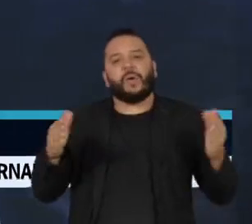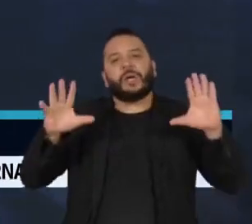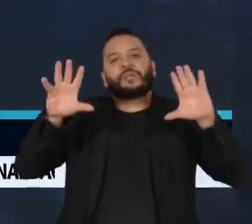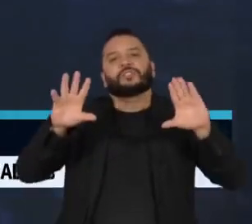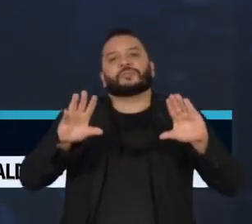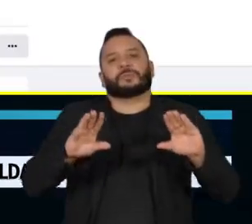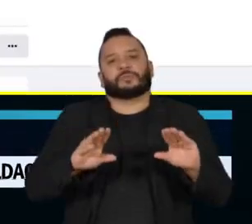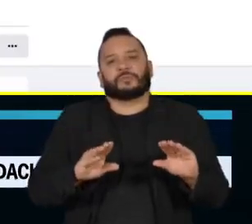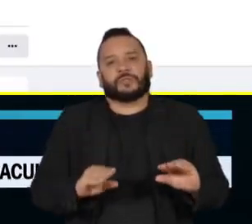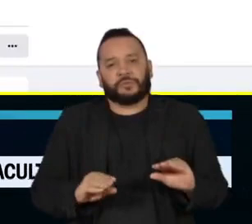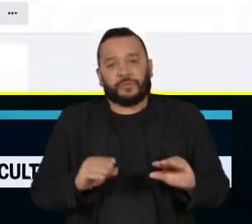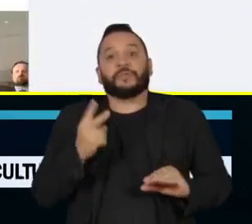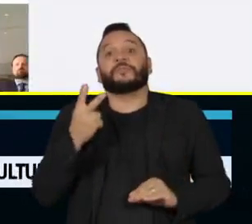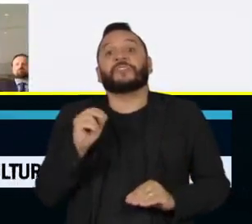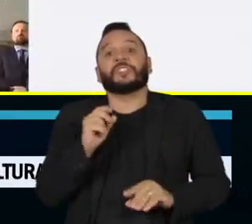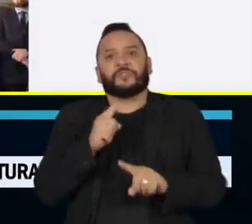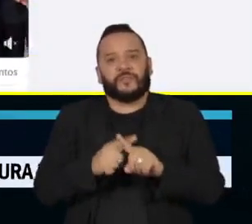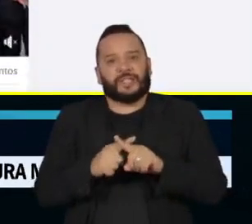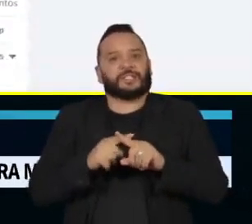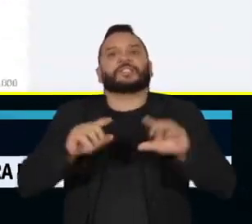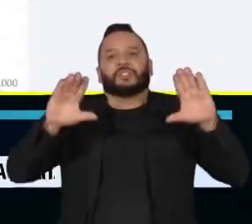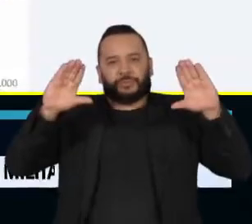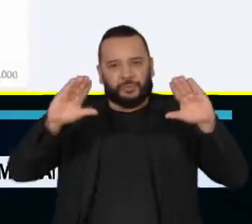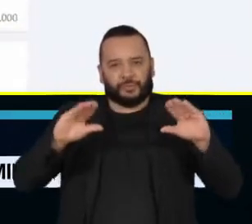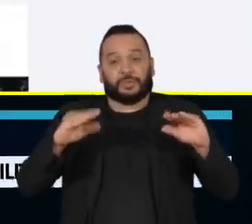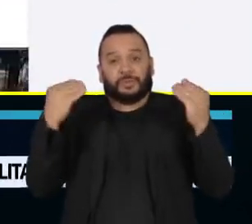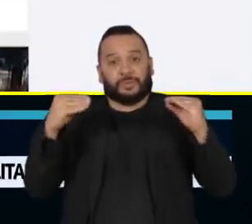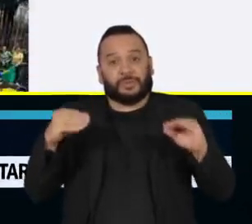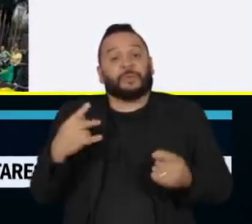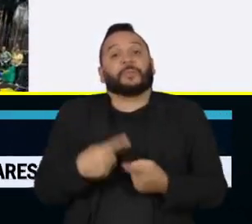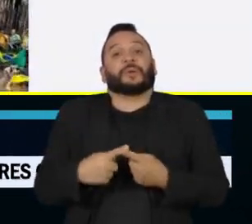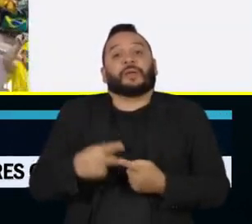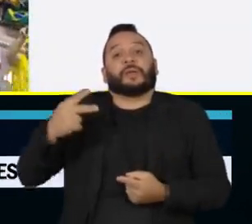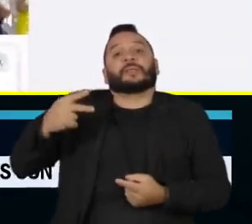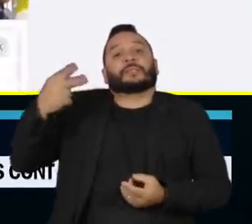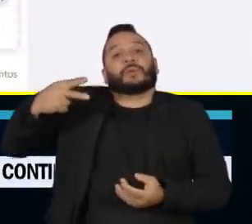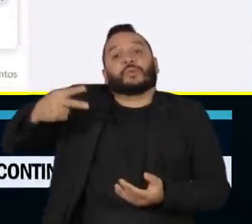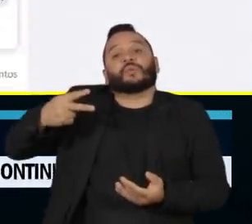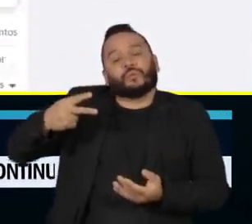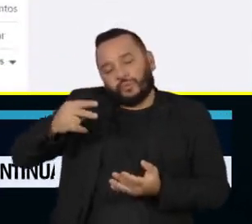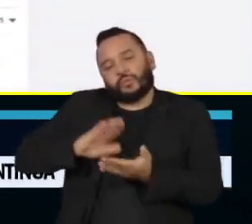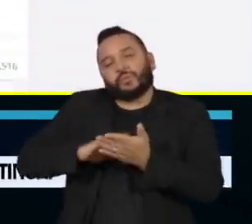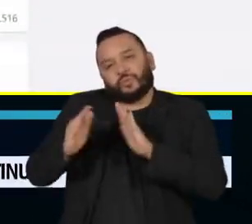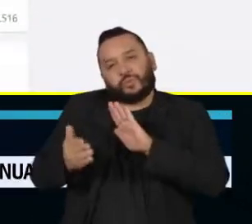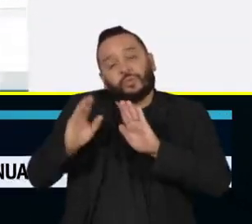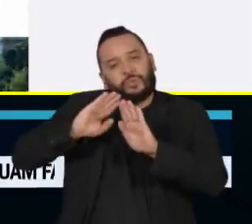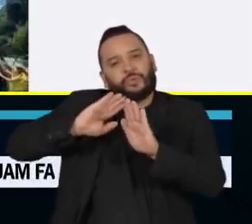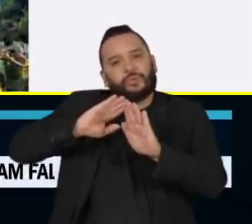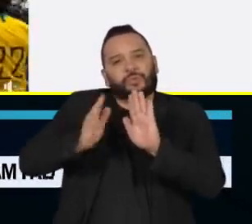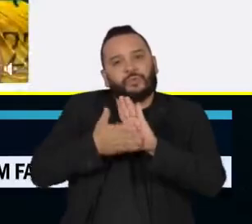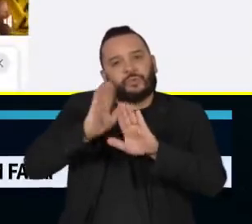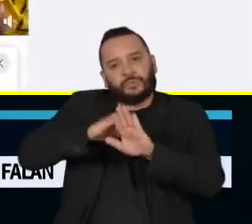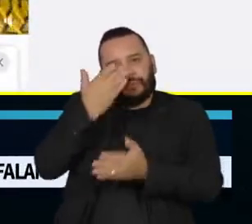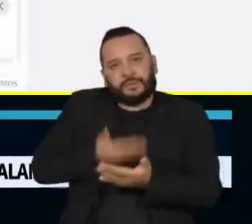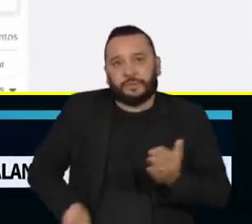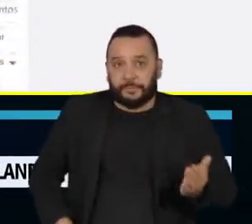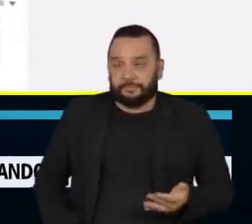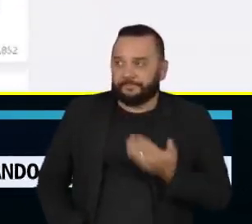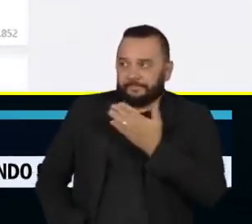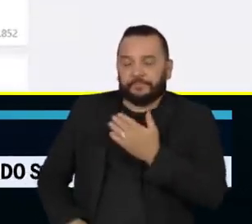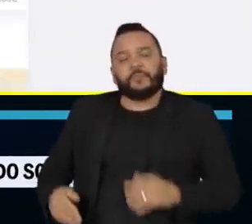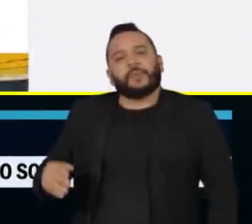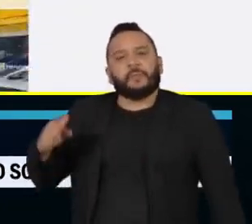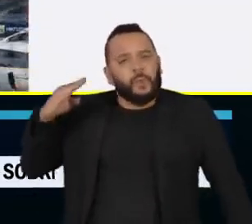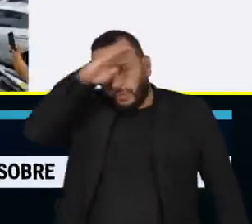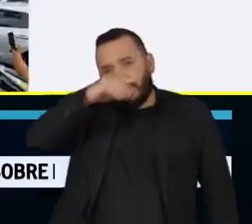derrota no segundo turno Jair bolsonaro foi um dos Pioneiros a usar a internet para criar uma militância desde